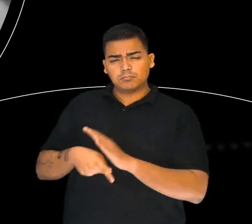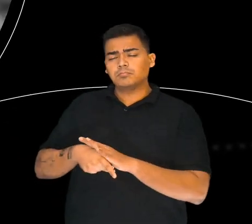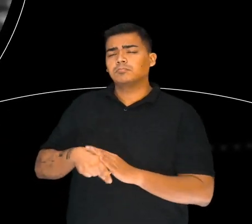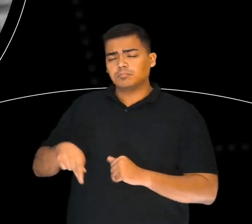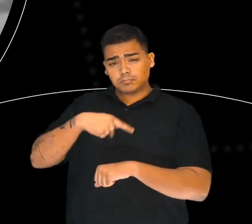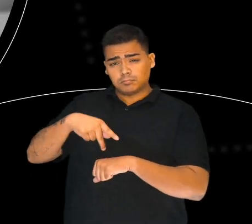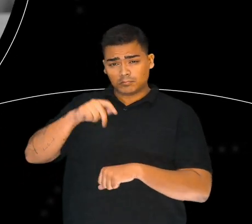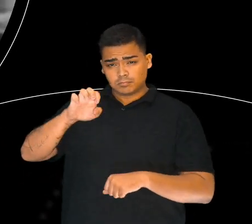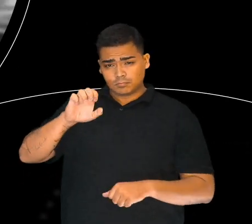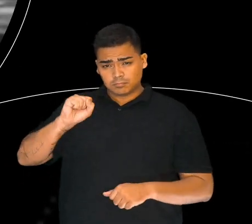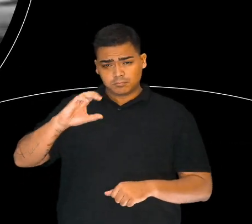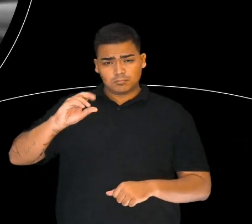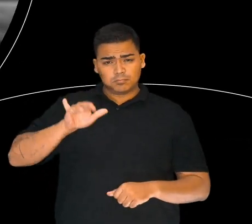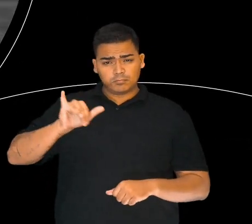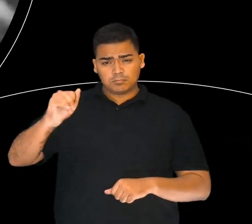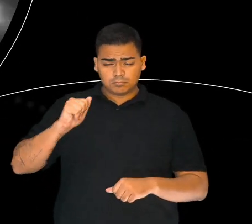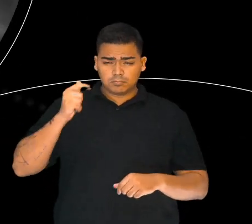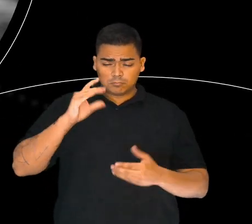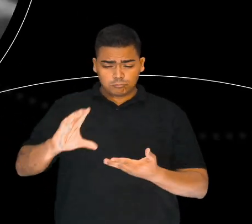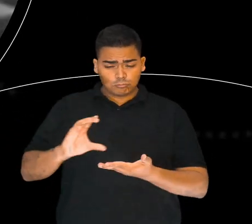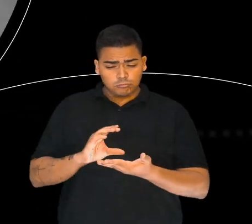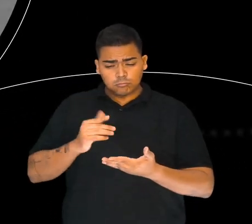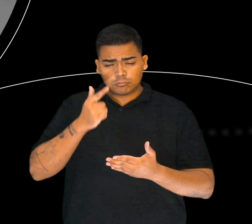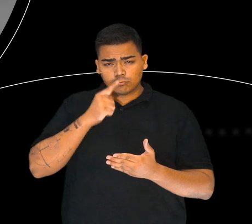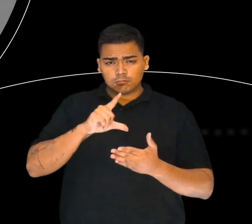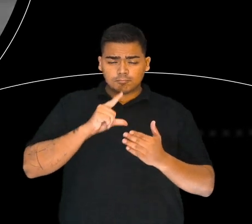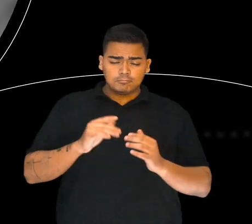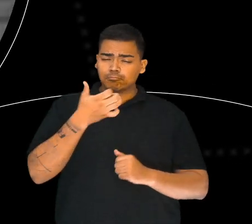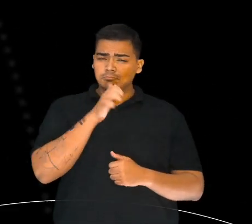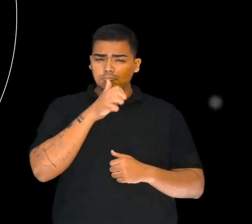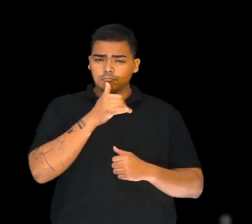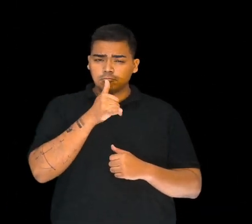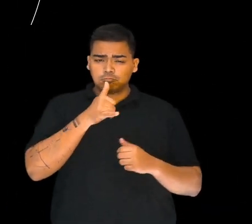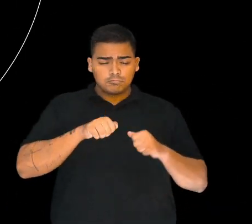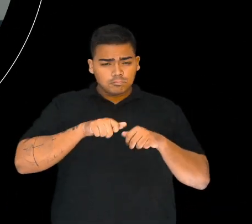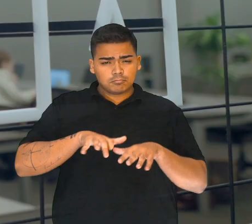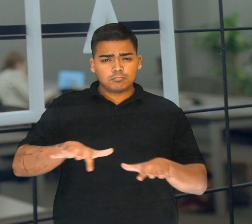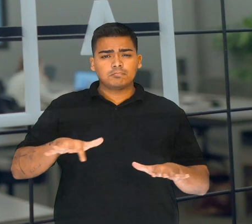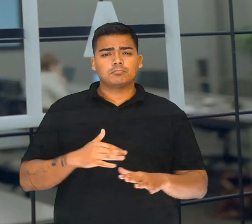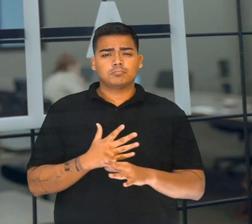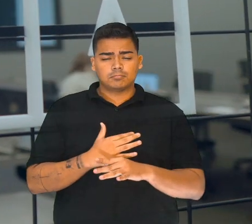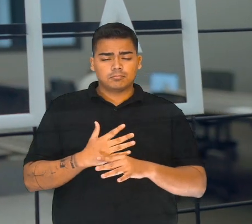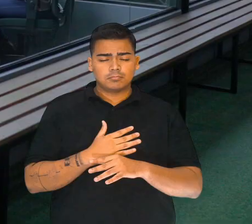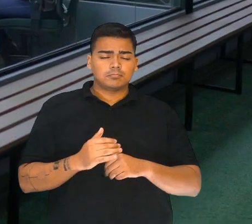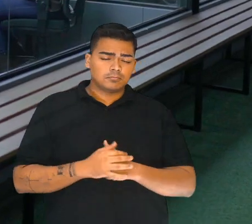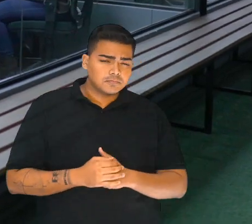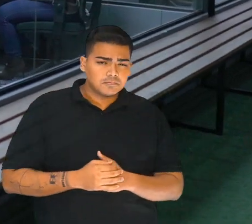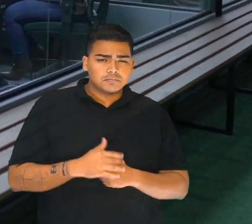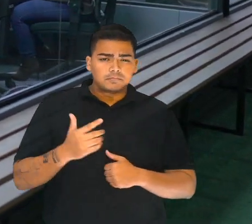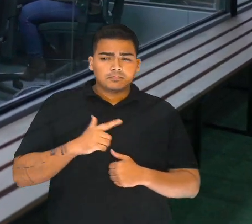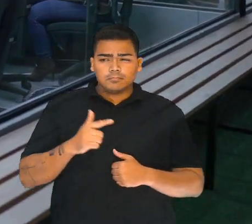gerar energia para o complexo fabril que ele estava empreendendo e até no final doava energia para a cidade. E aí vem o nome do próprio Instituto